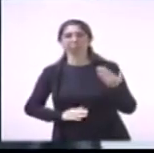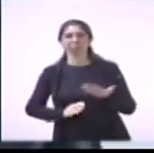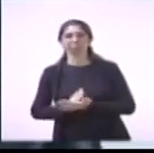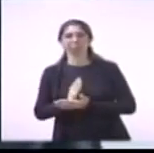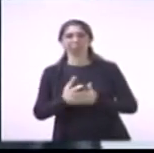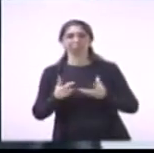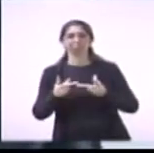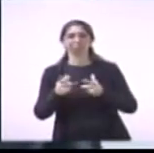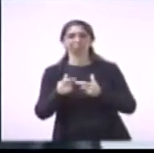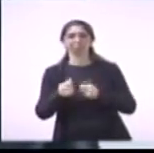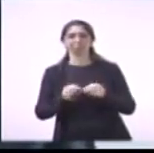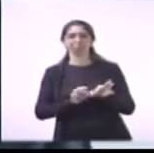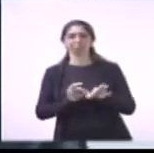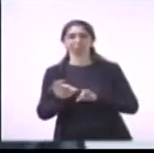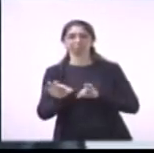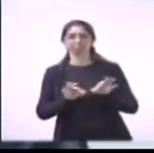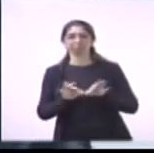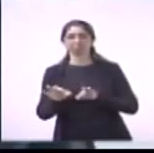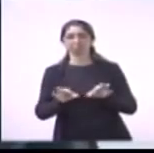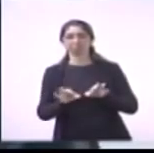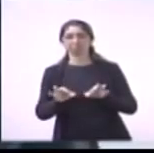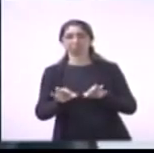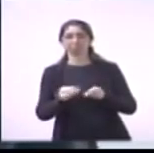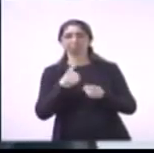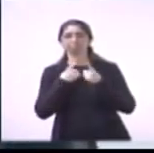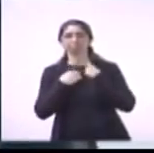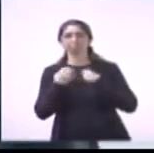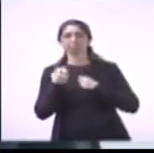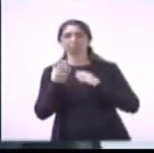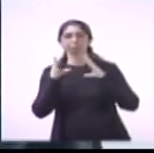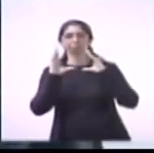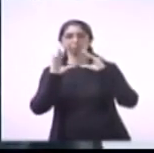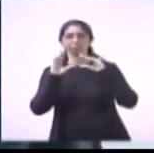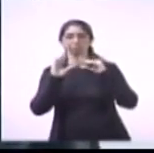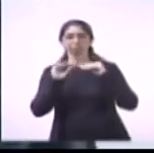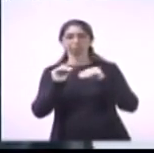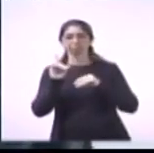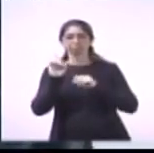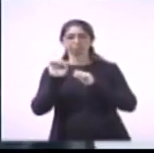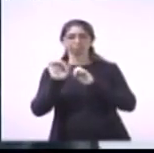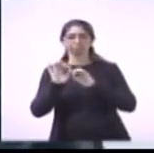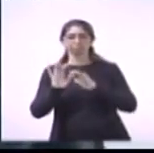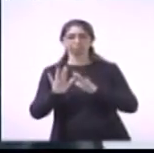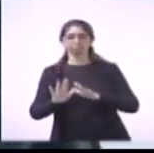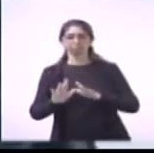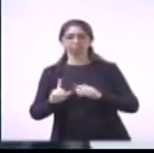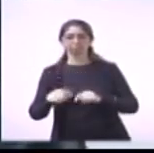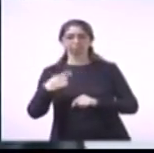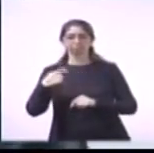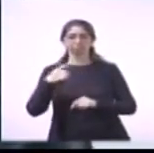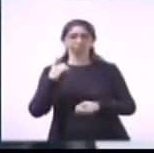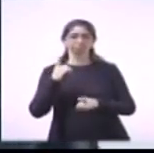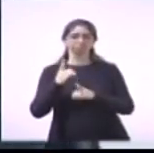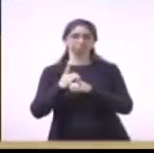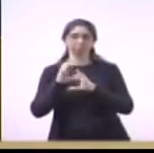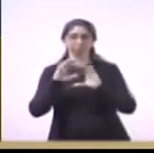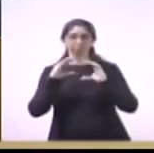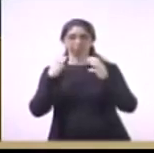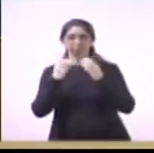aprovação de todos ao projeto. Aproveito para desejar boa noite, fiquem com Deus e até a próxima, se Deus